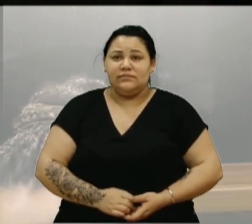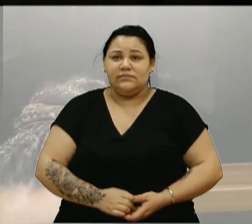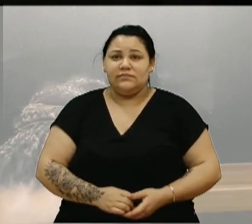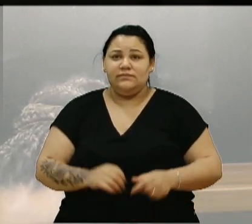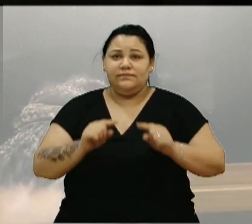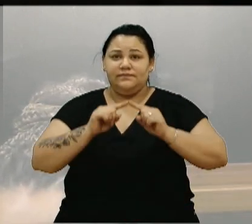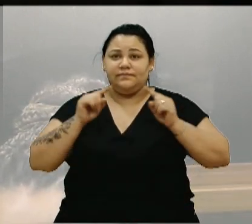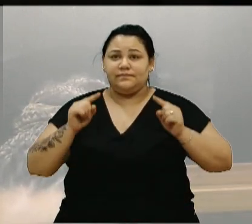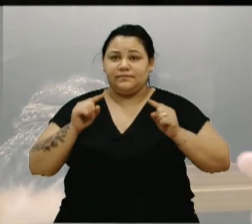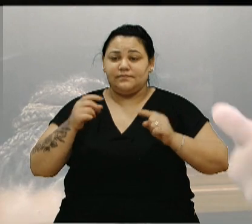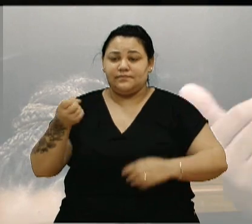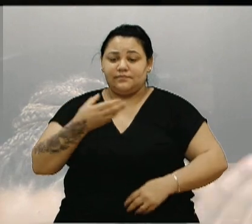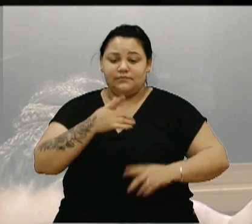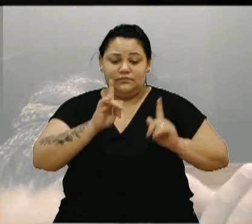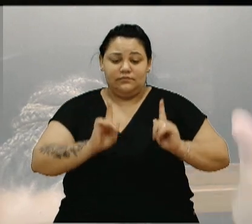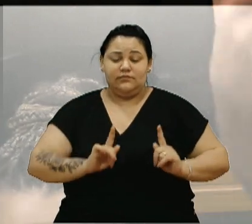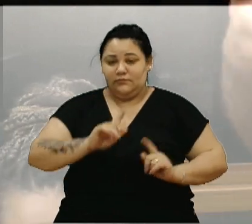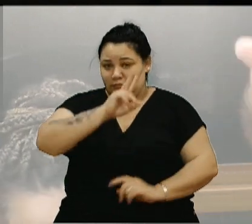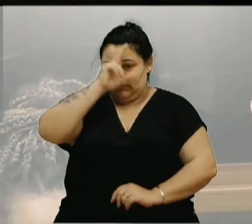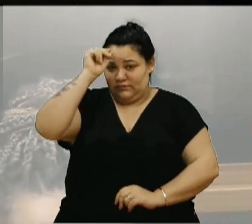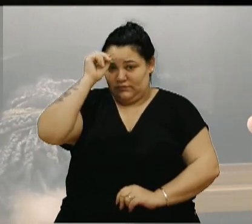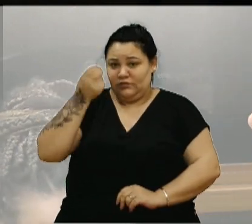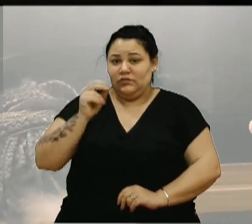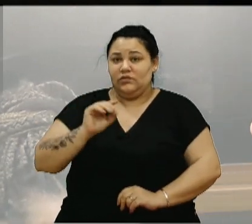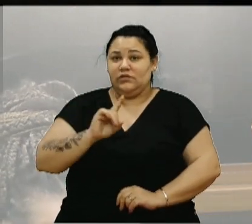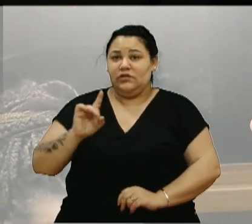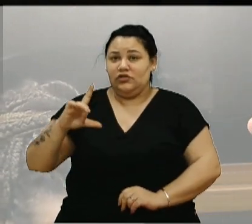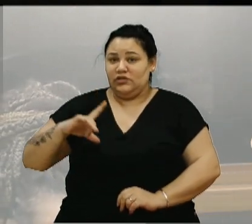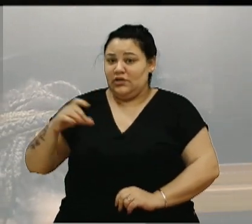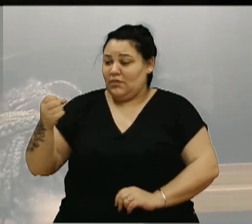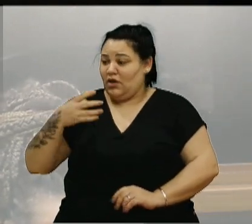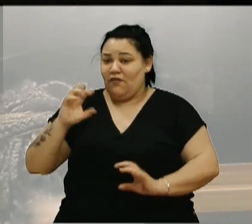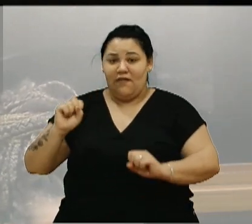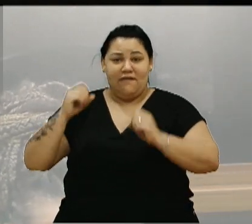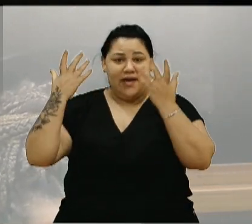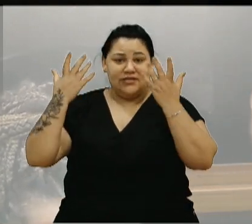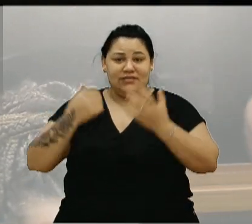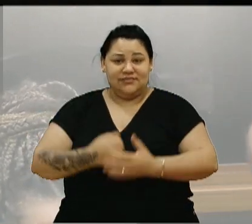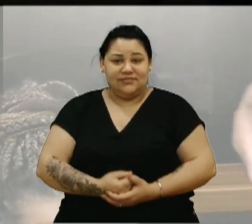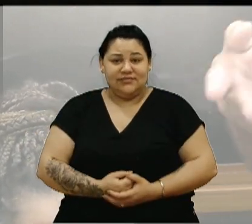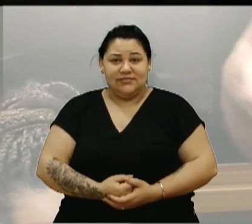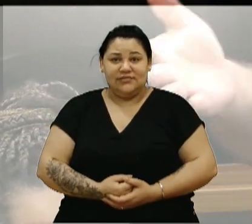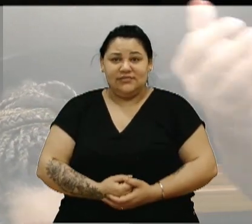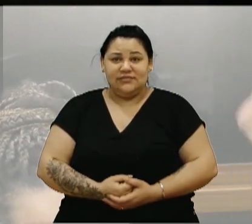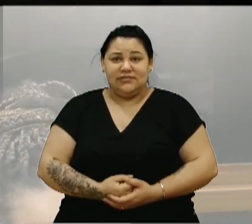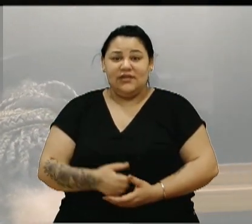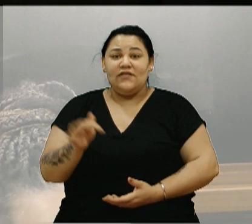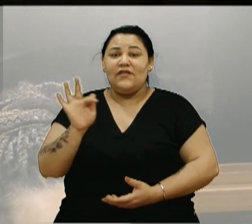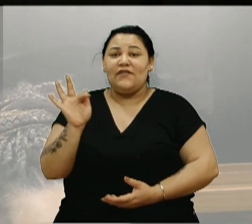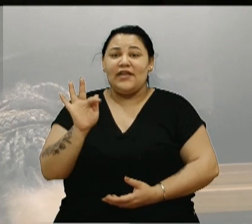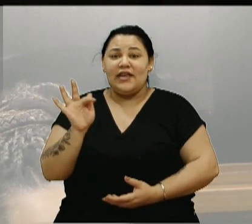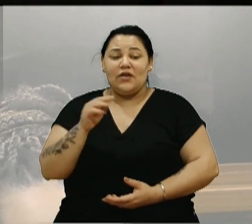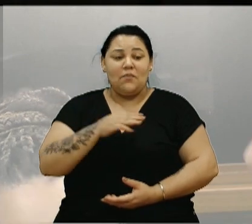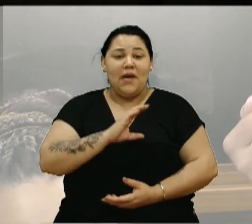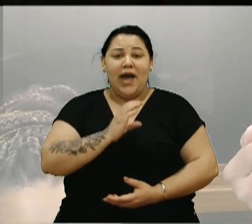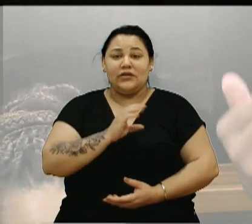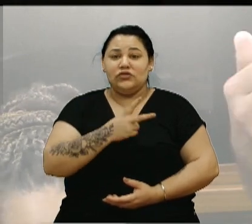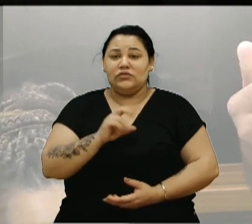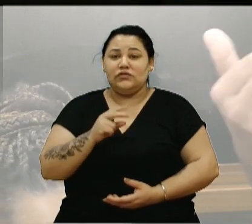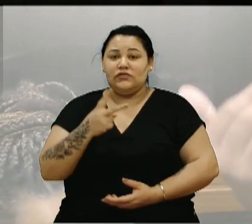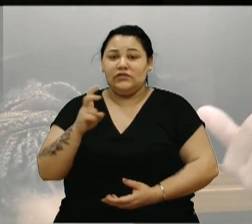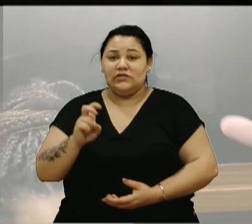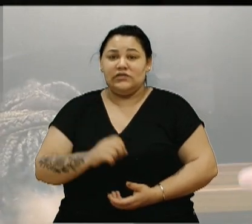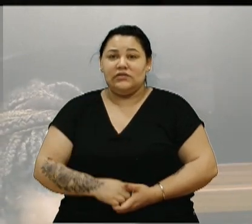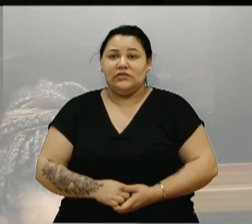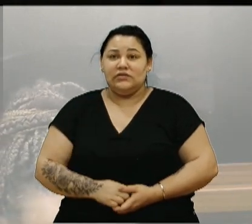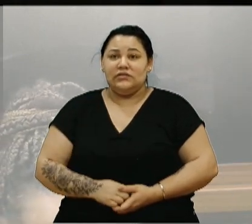talvez com uma nova gestão à prefeitura ou não, nós temos uma nova festa em 25, né? Em fevereiro, março de 25. Bem